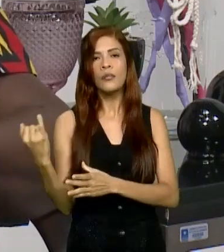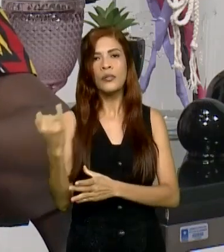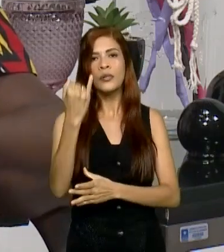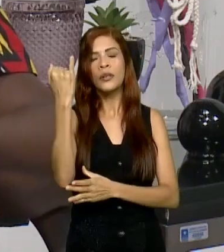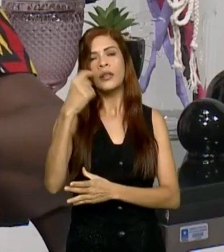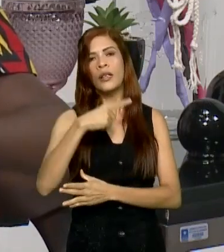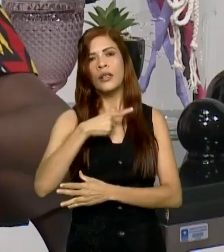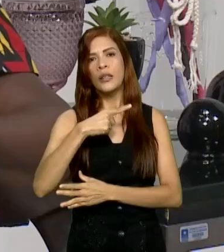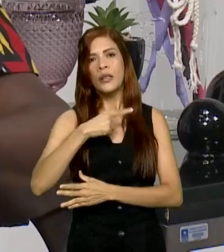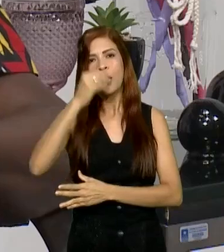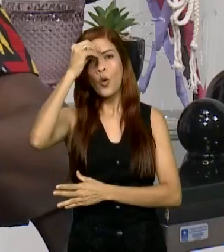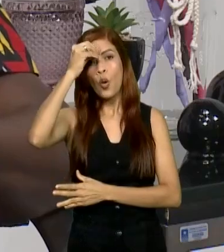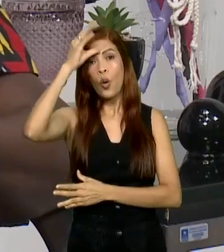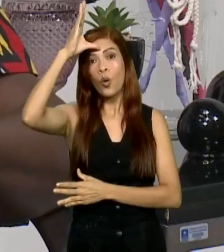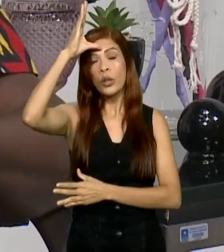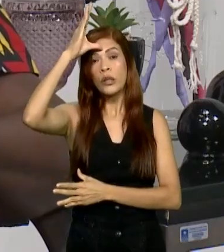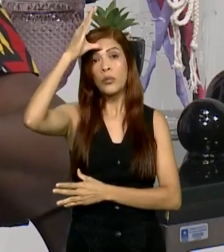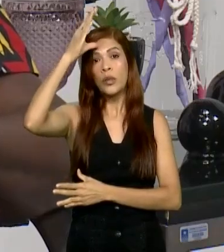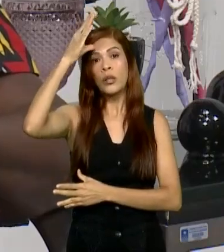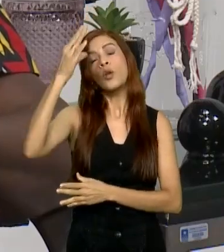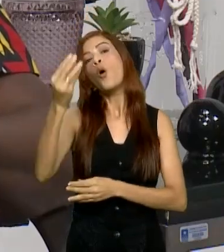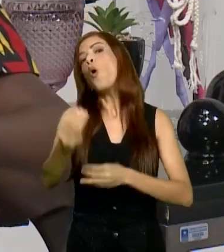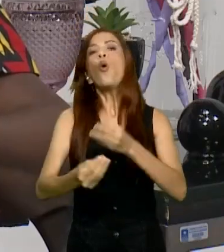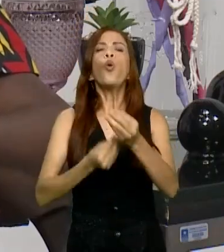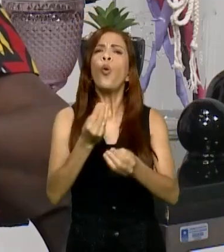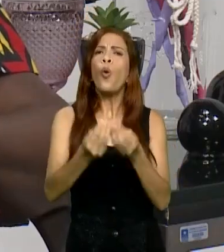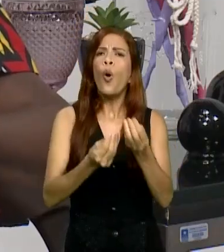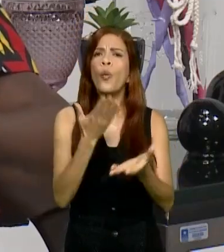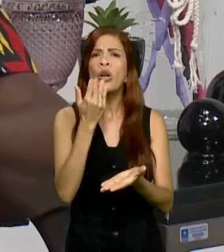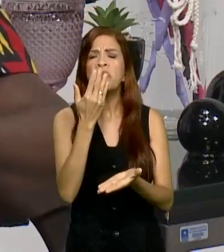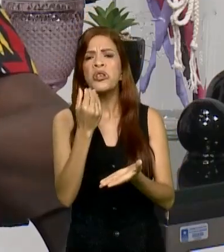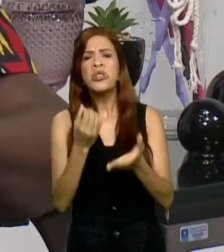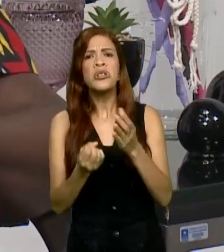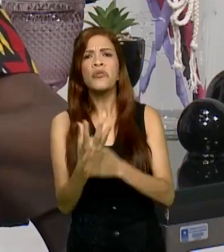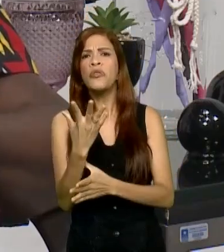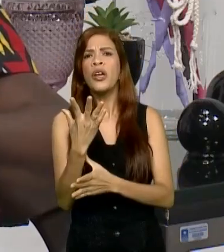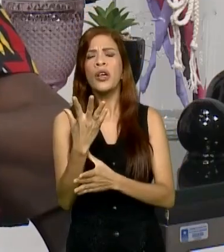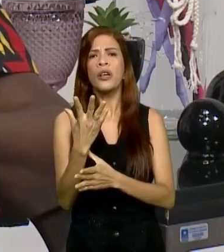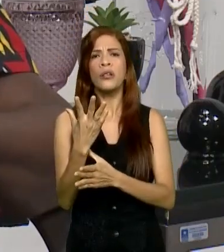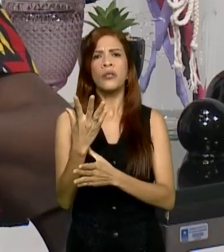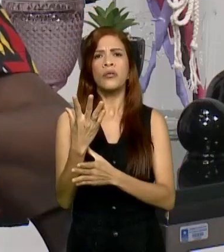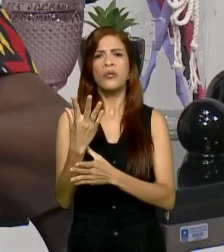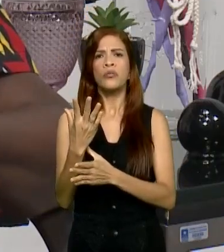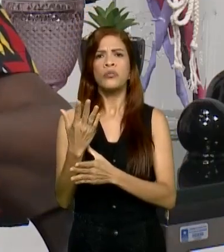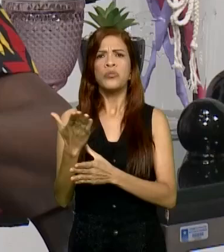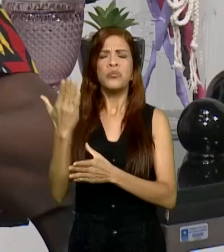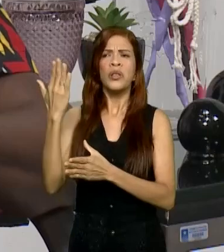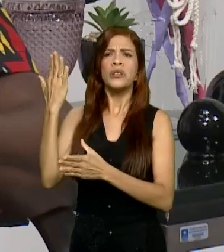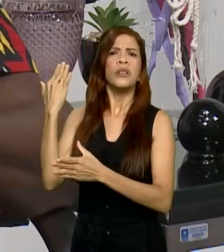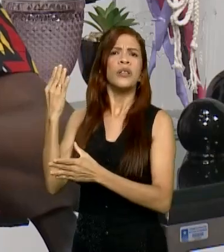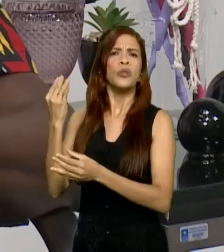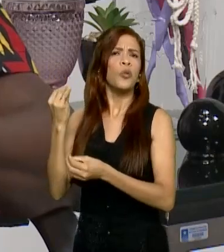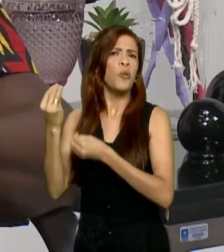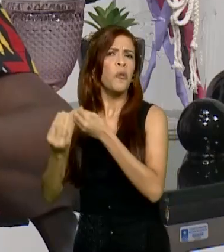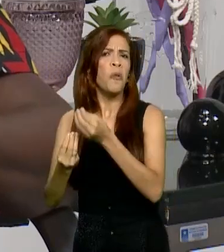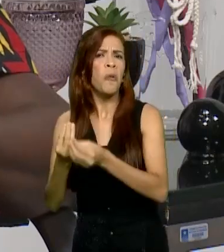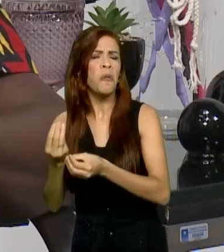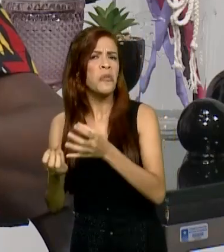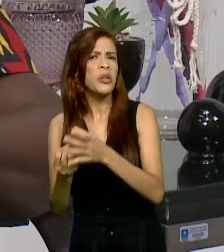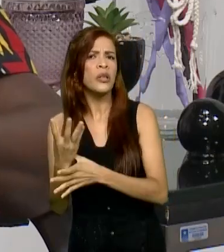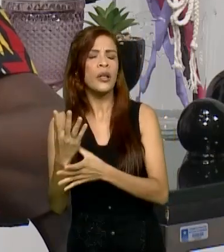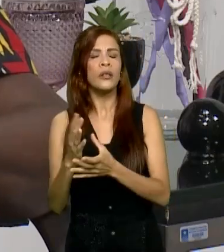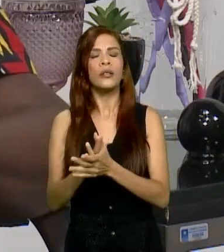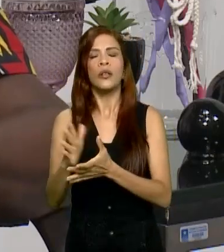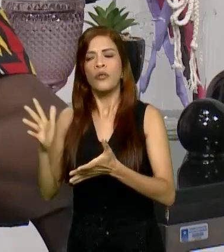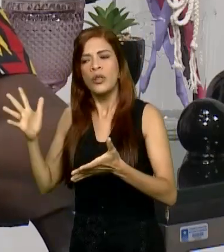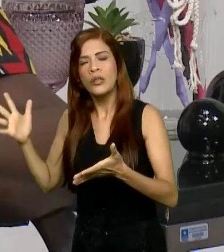o conhecimento de como é produzida essa alimentação, de onde vieram esses pratos típicos, e fazer o resgate,